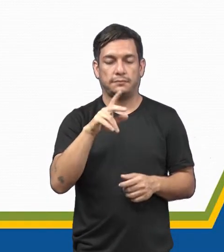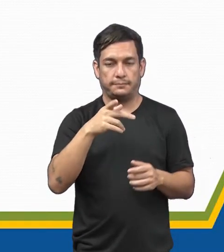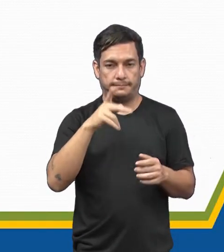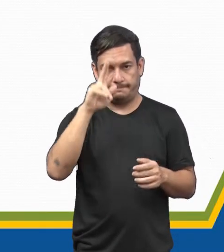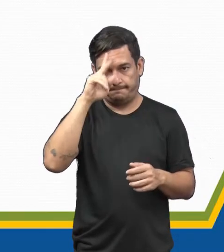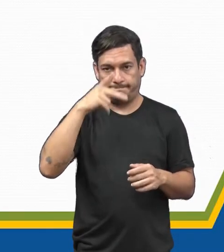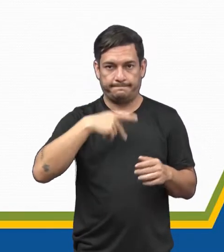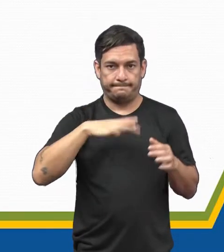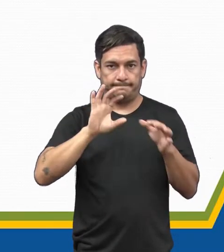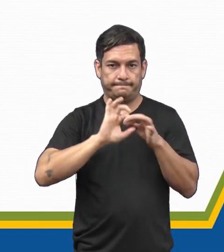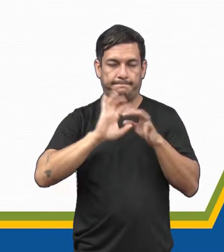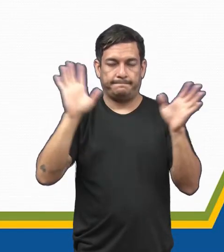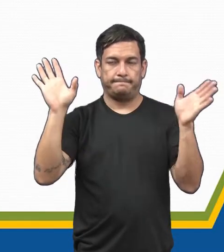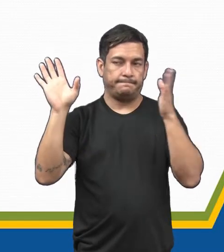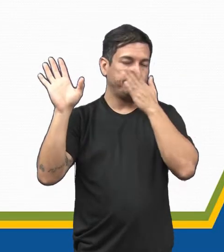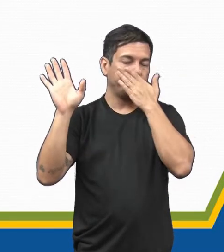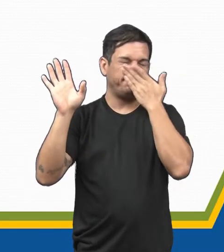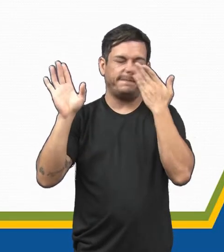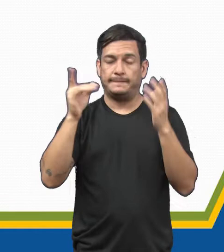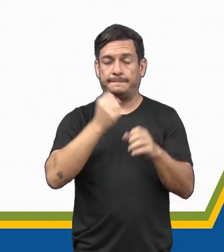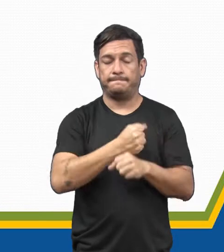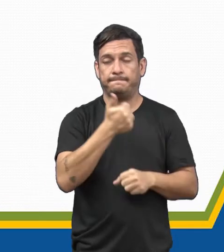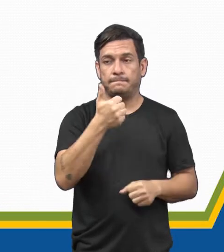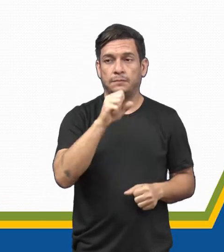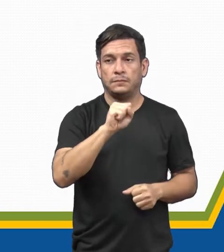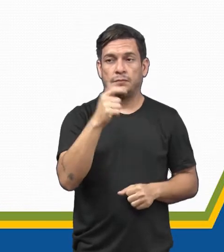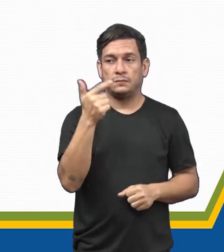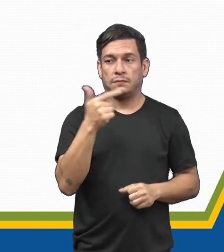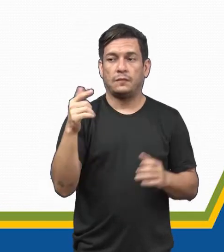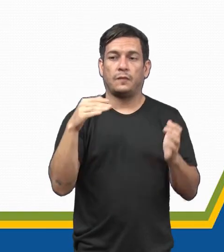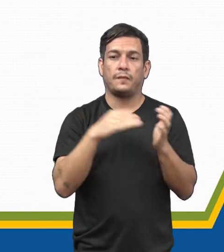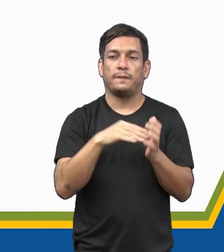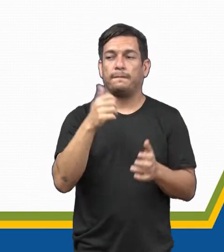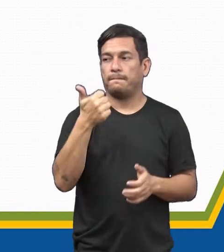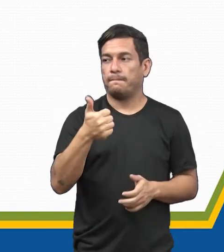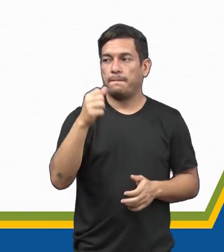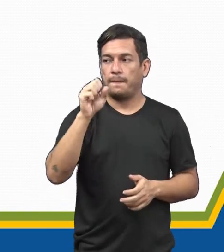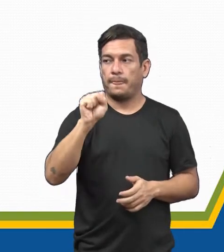independente. E de 1822 até